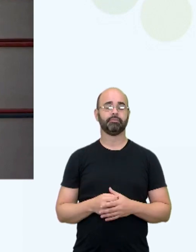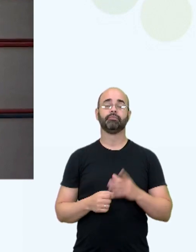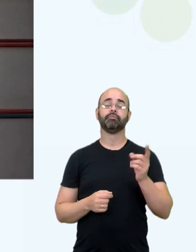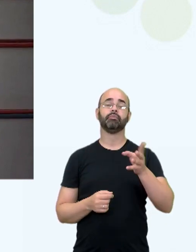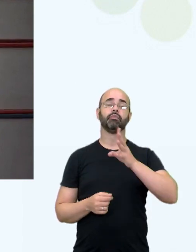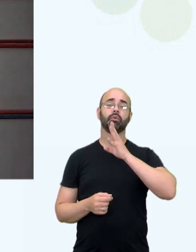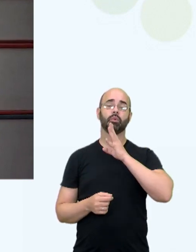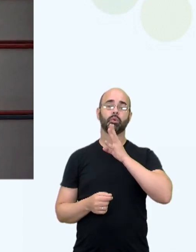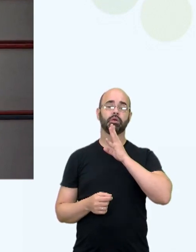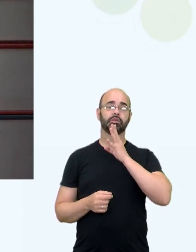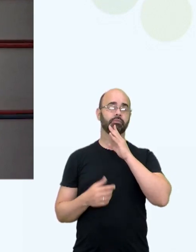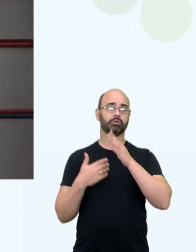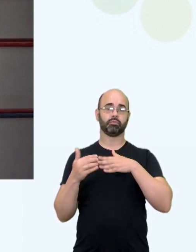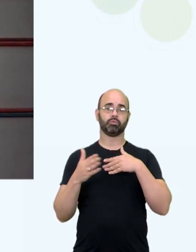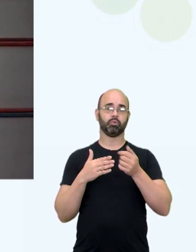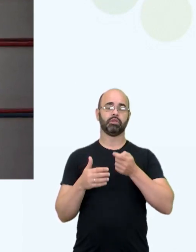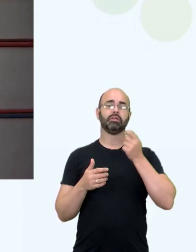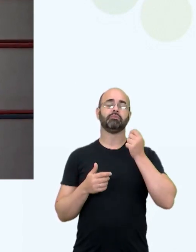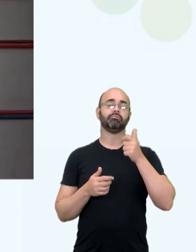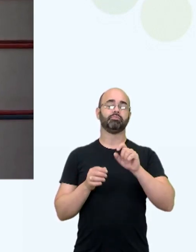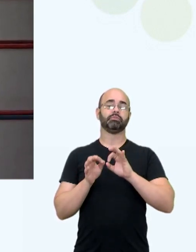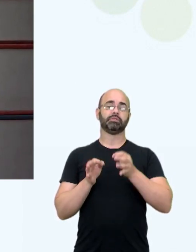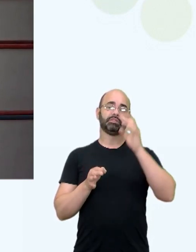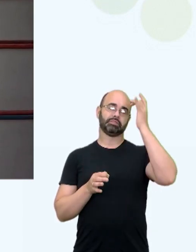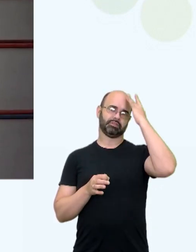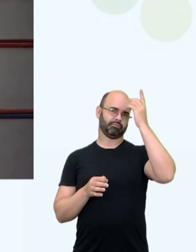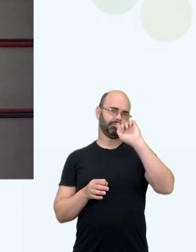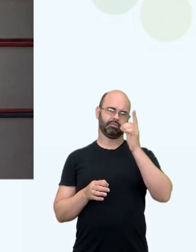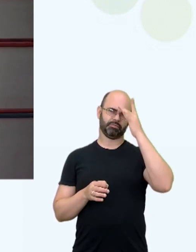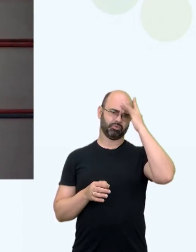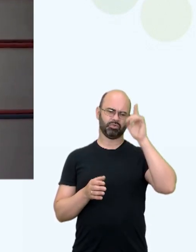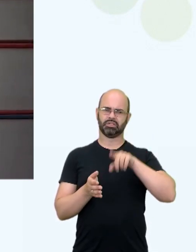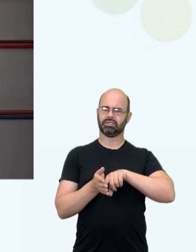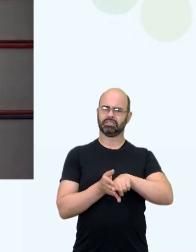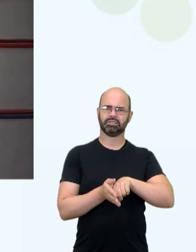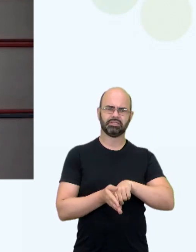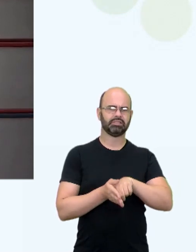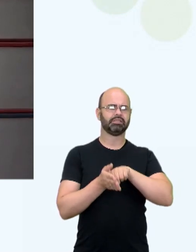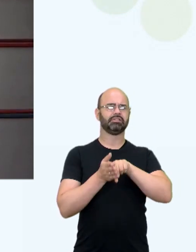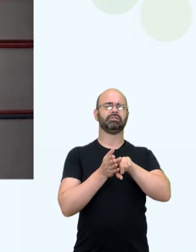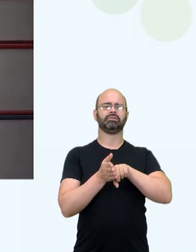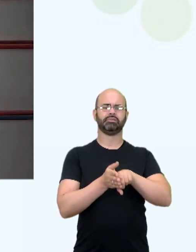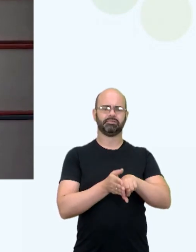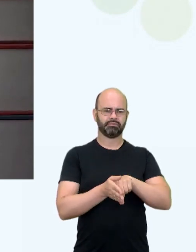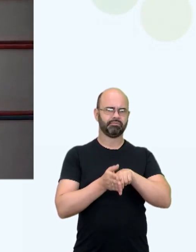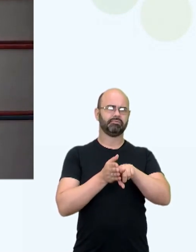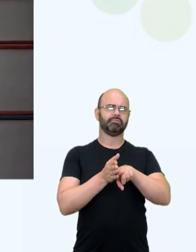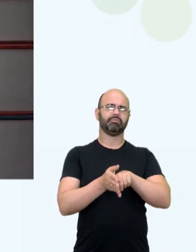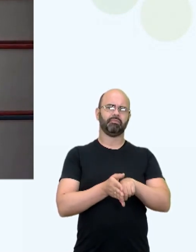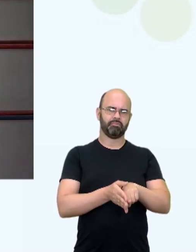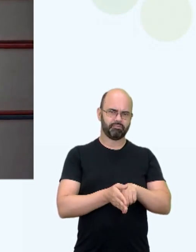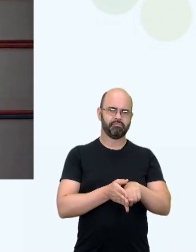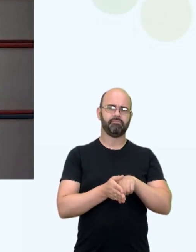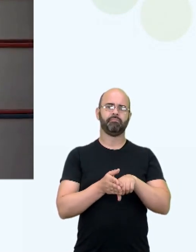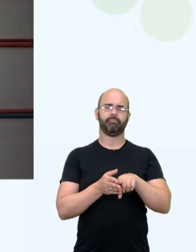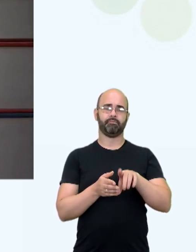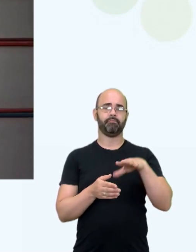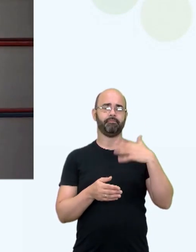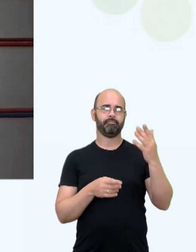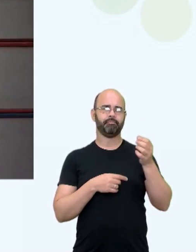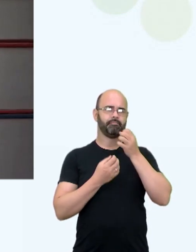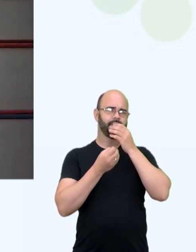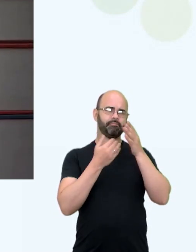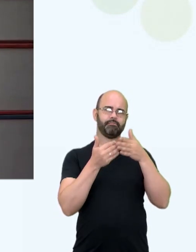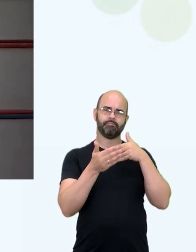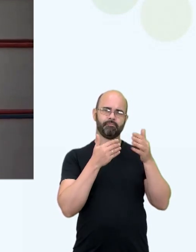tão simples e exige daqueles que o buscam uma árdua jornada. Ter que refazer esse caminho sempre que se deseja acesso a